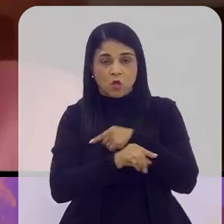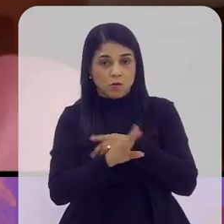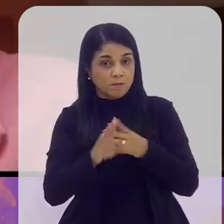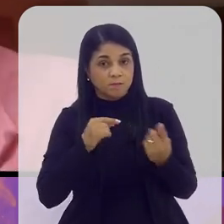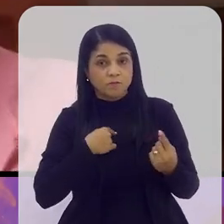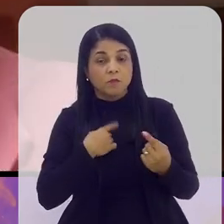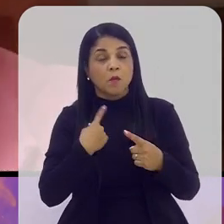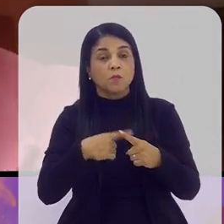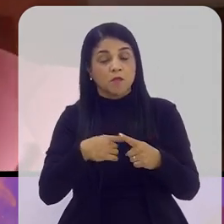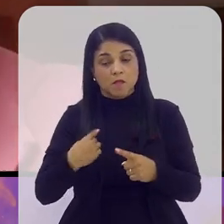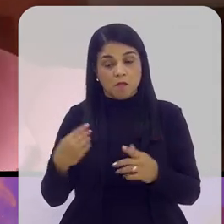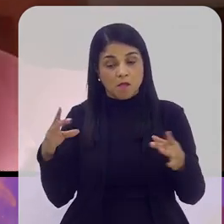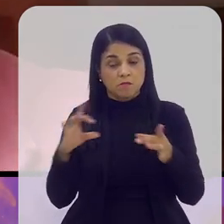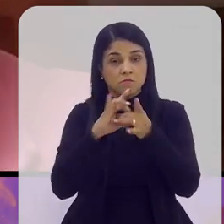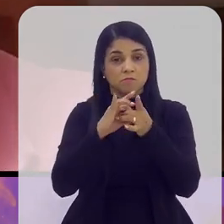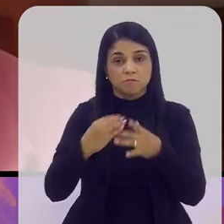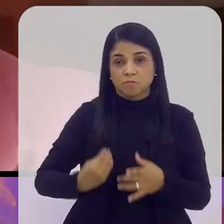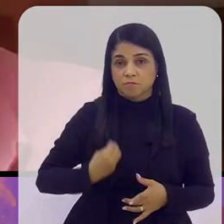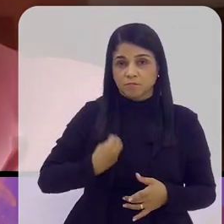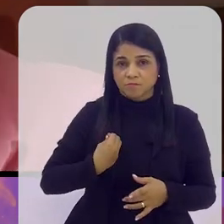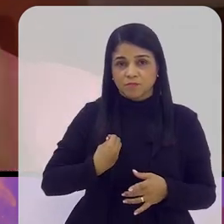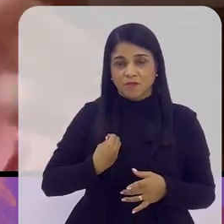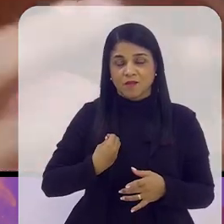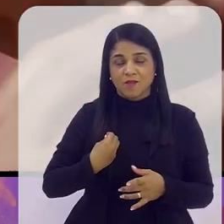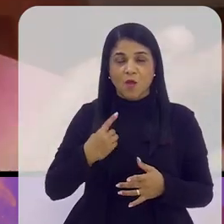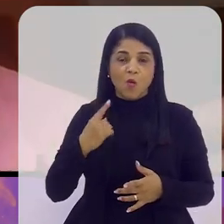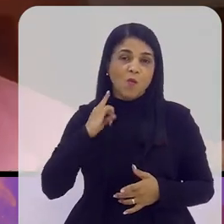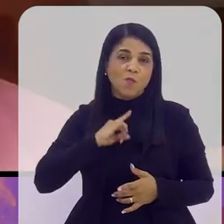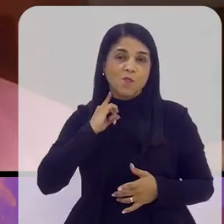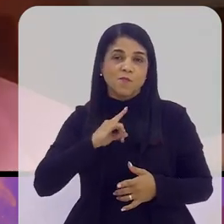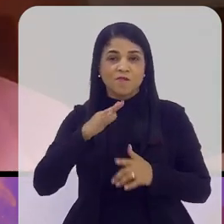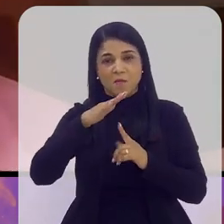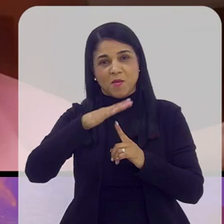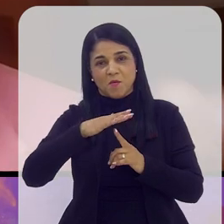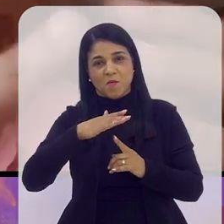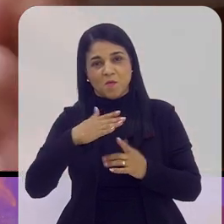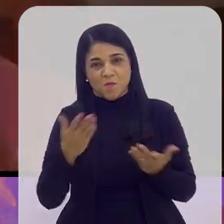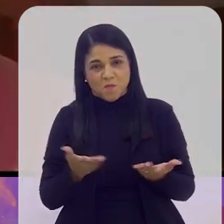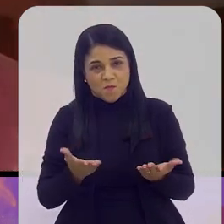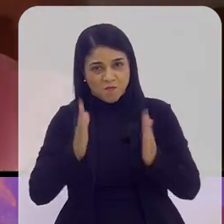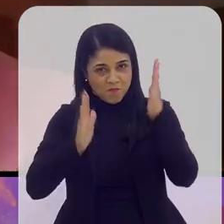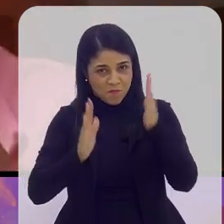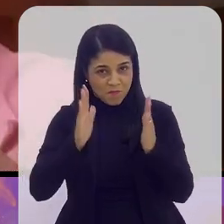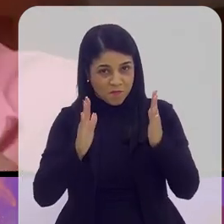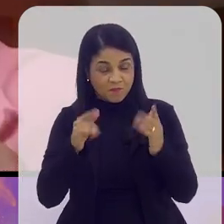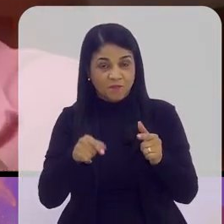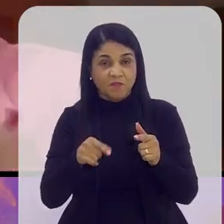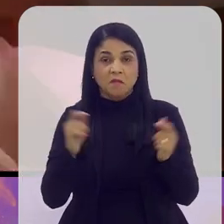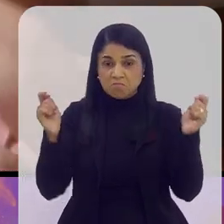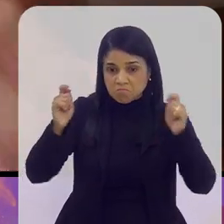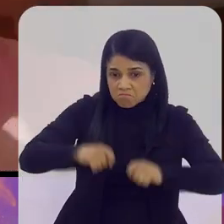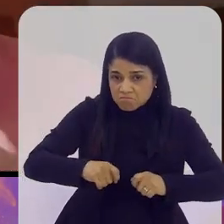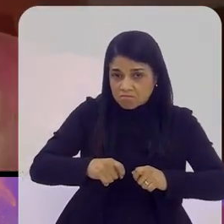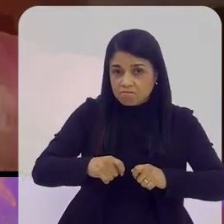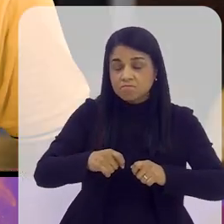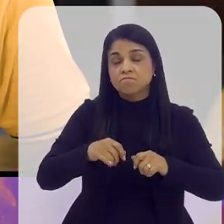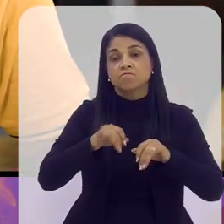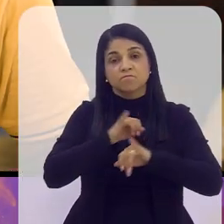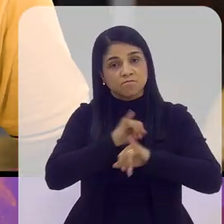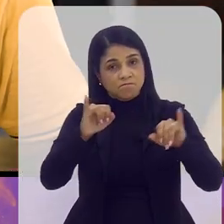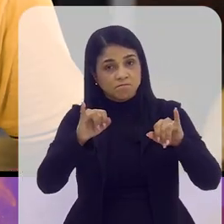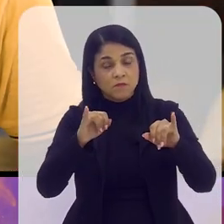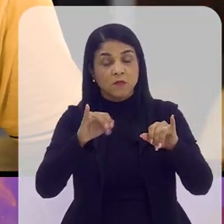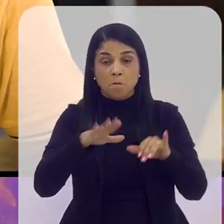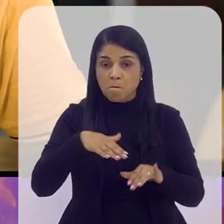Gerson, associando a presença dele ao momento macro do Flamengo. E eu sempre disse o seguinte: é possível um